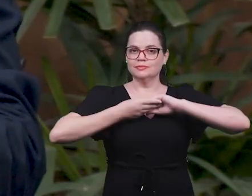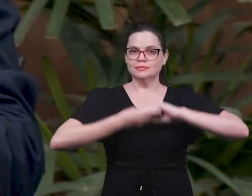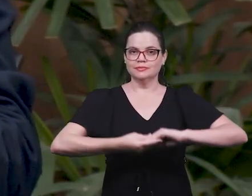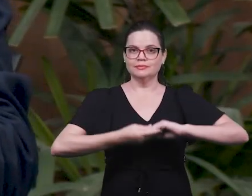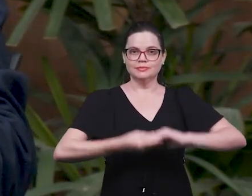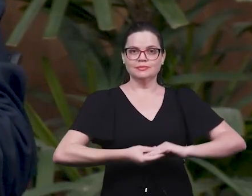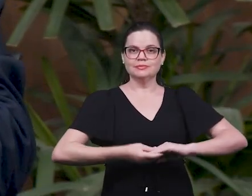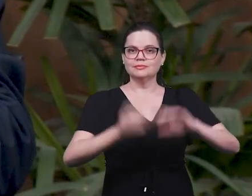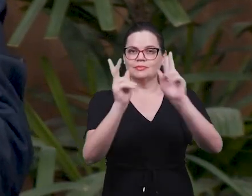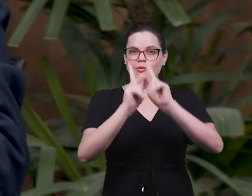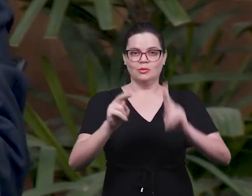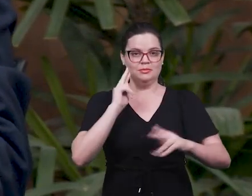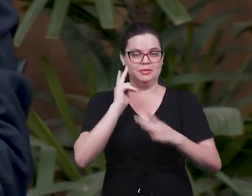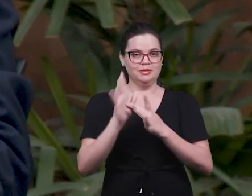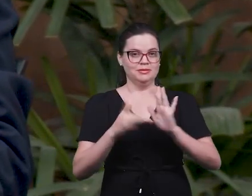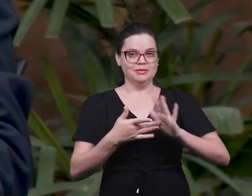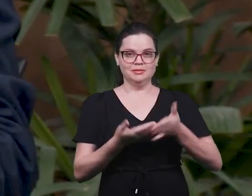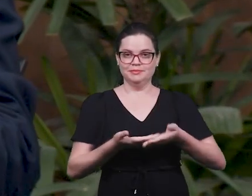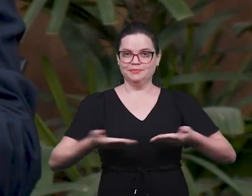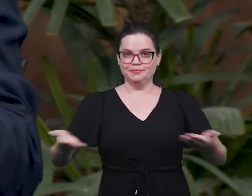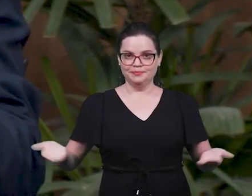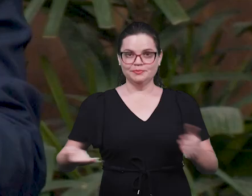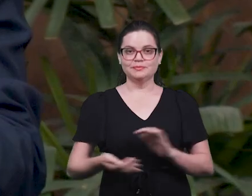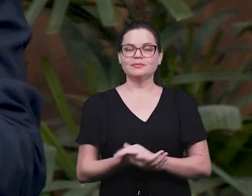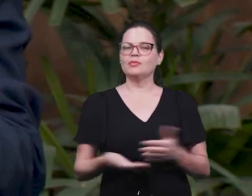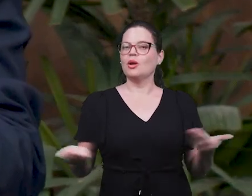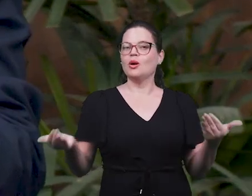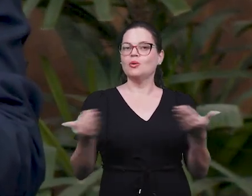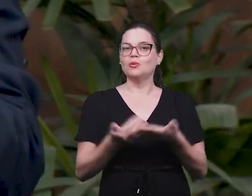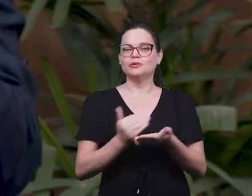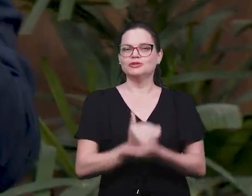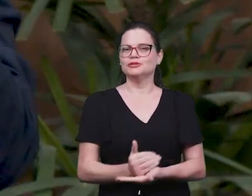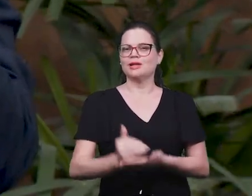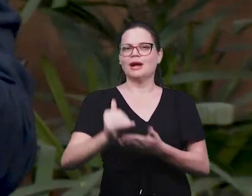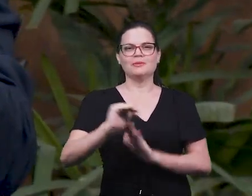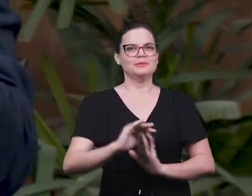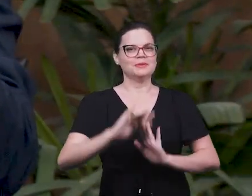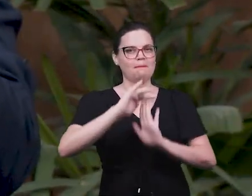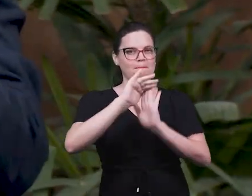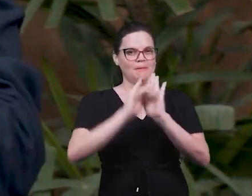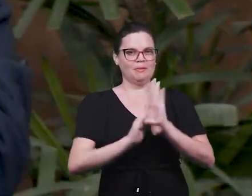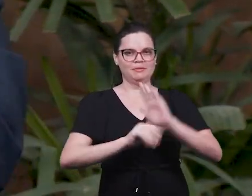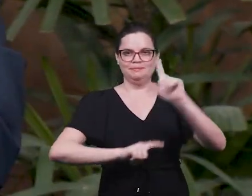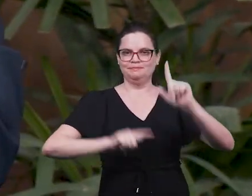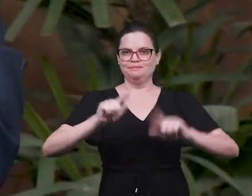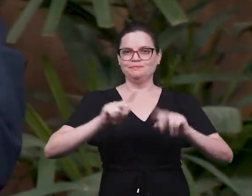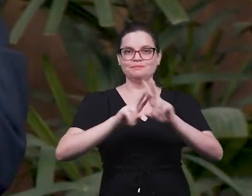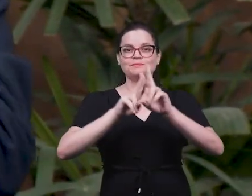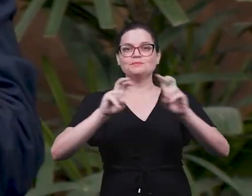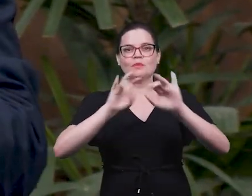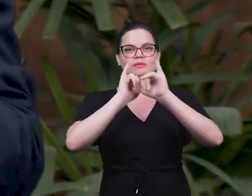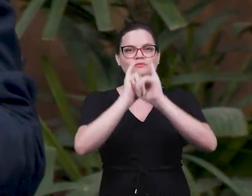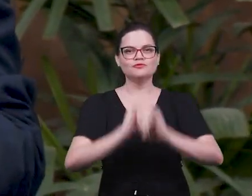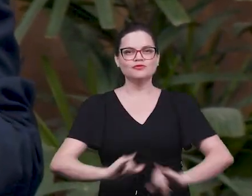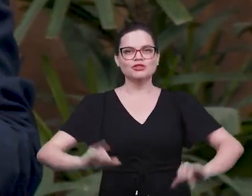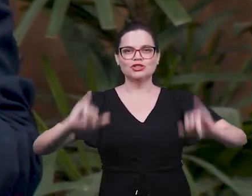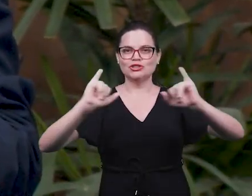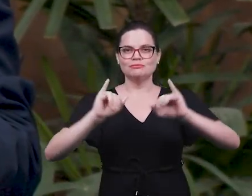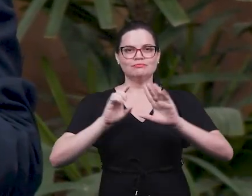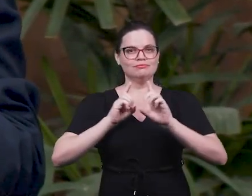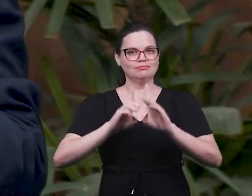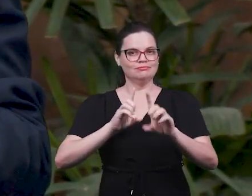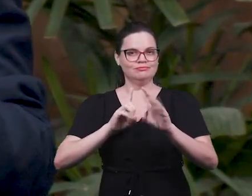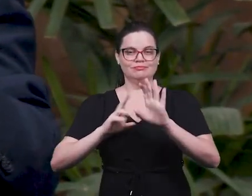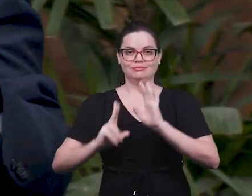Cumprimentamos a todos com a paz do Senhor Jesus. Esse é o programa Anunciando o Evangelho Eterno. A cada semana